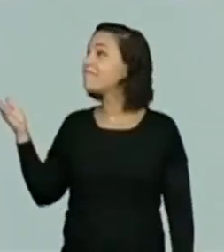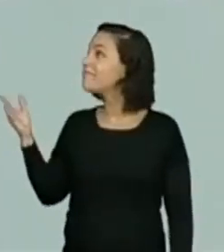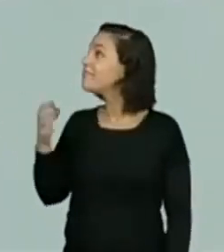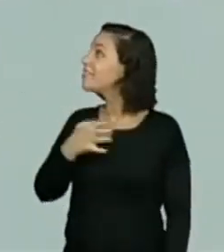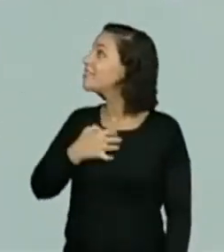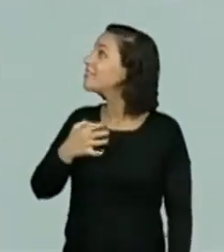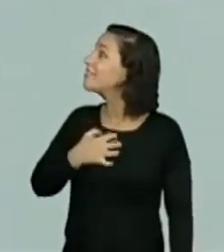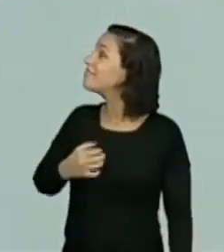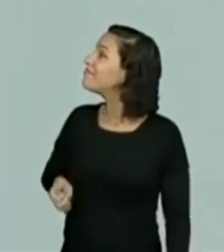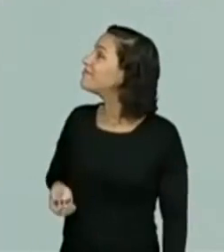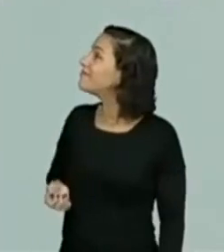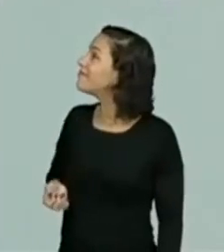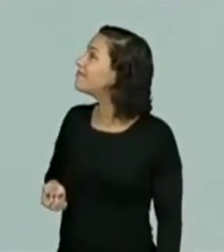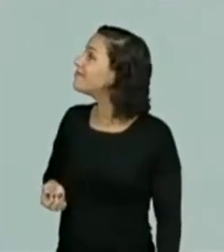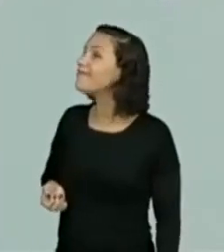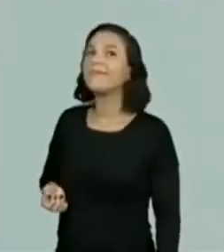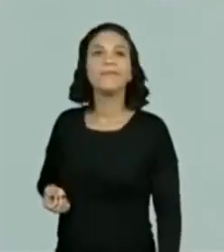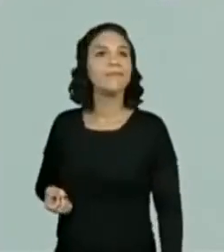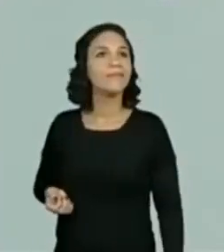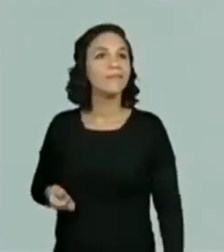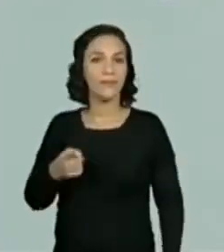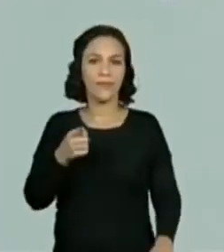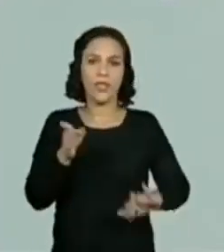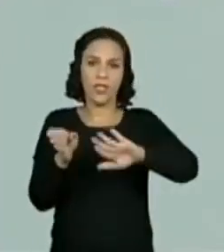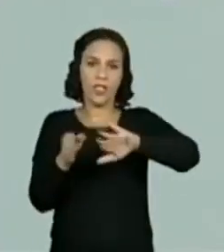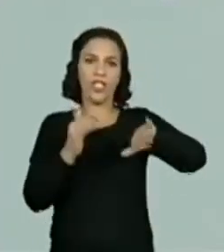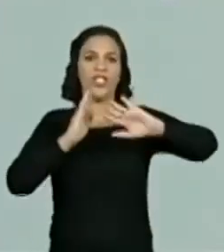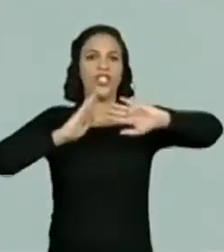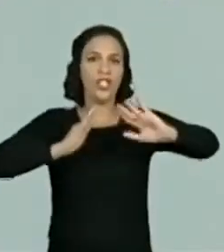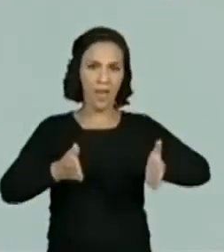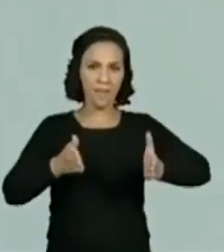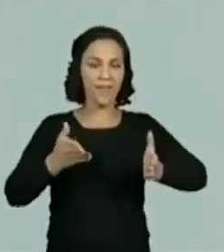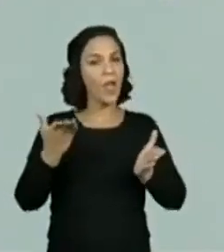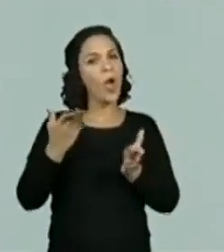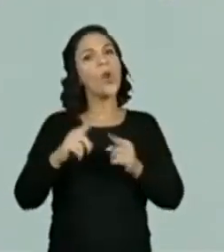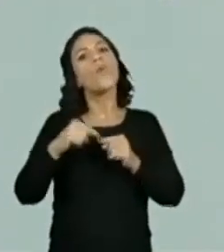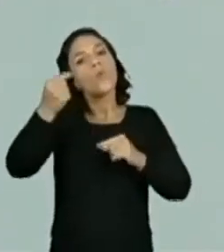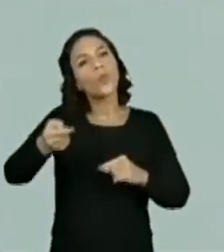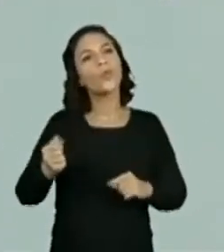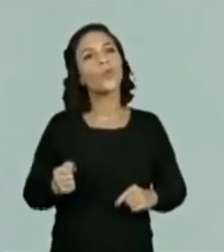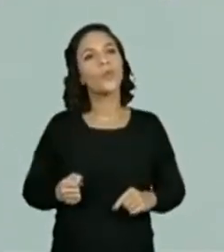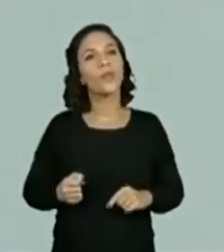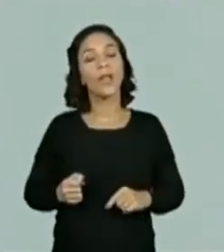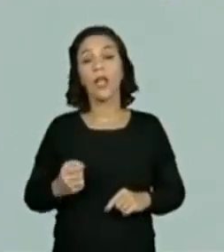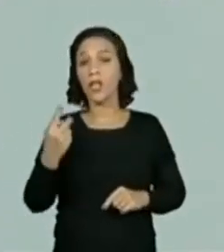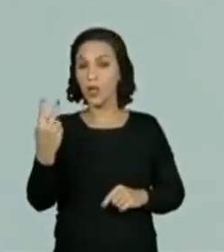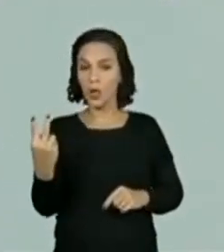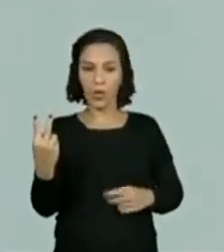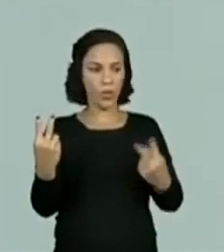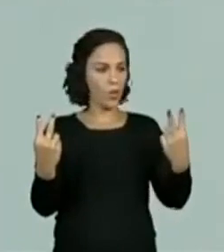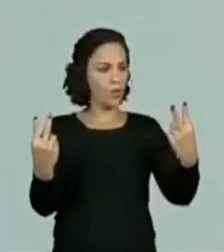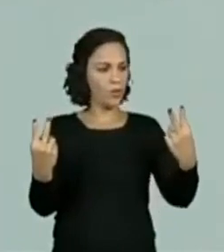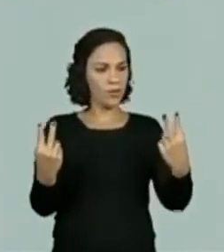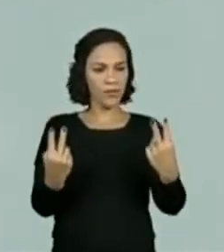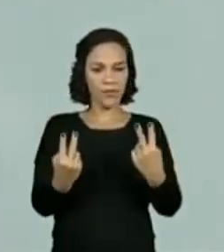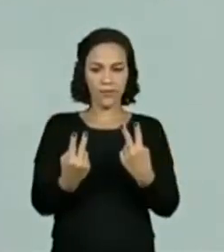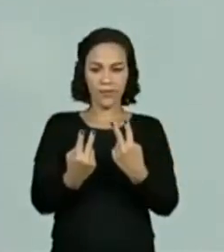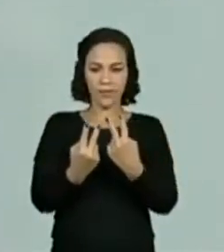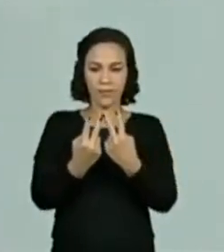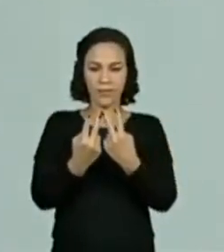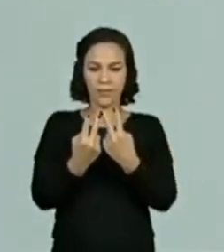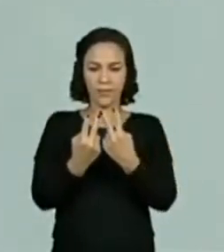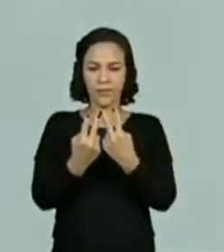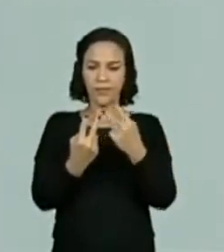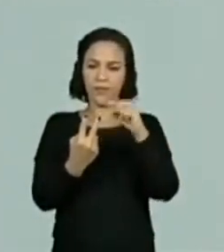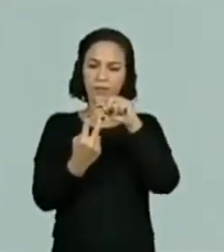2, eu sei que aquelas duas eu já contei, vou para as próximas duas. 2 mais 2, quanto dá? E